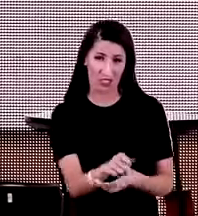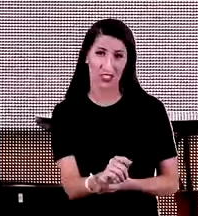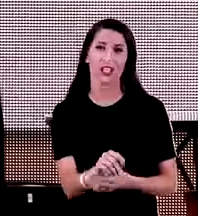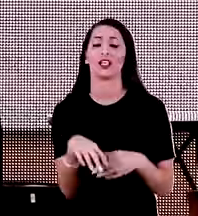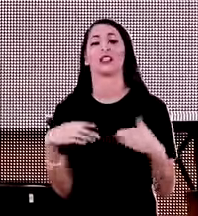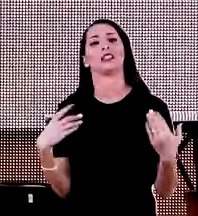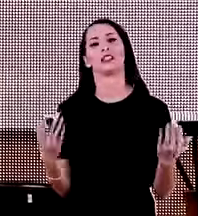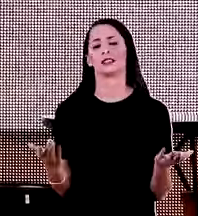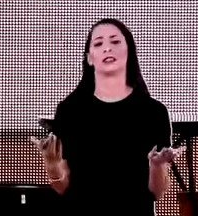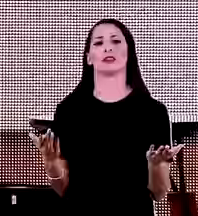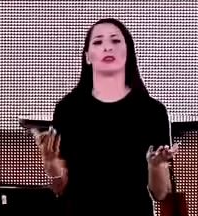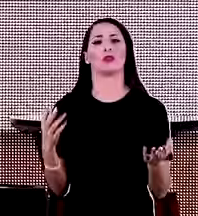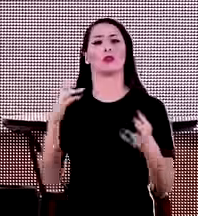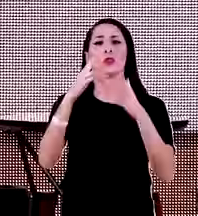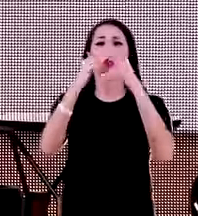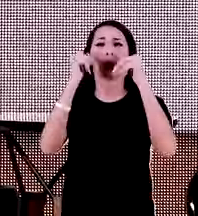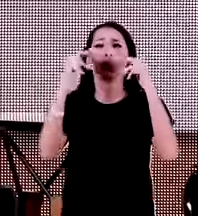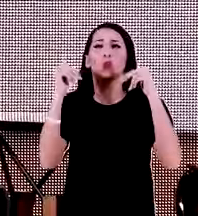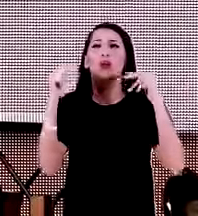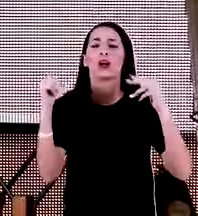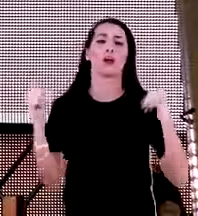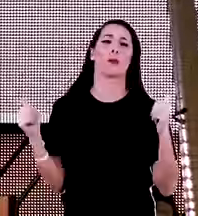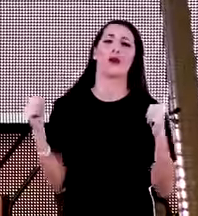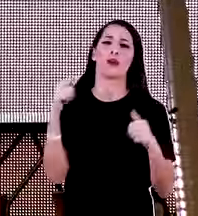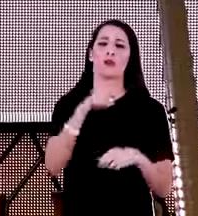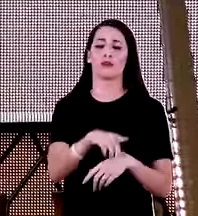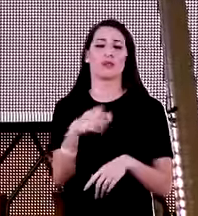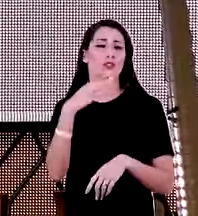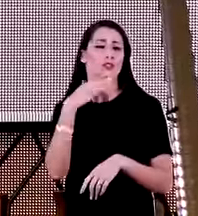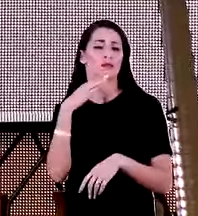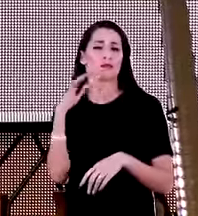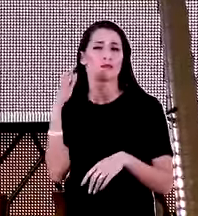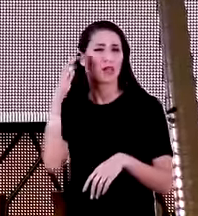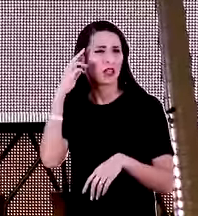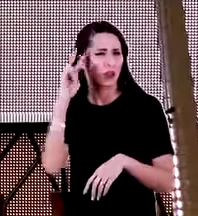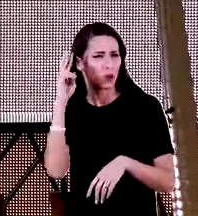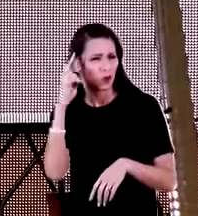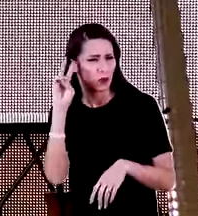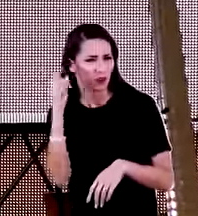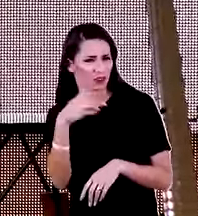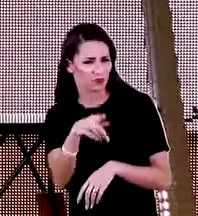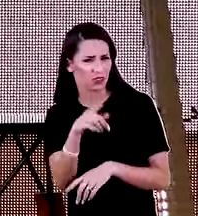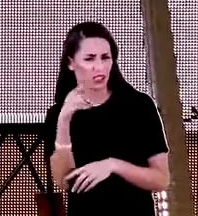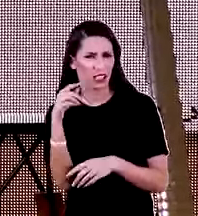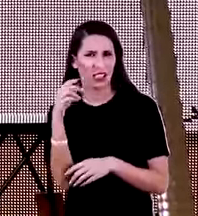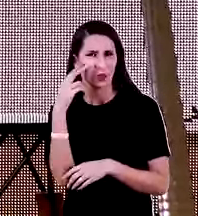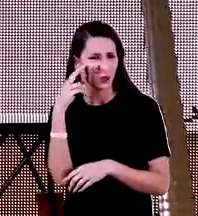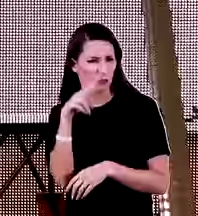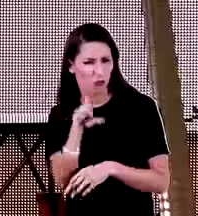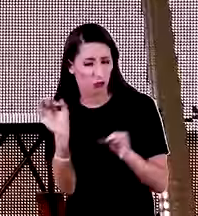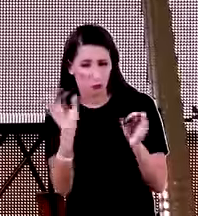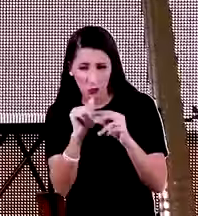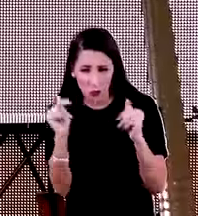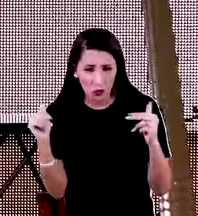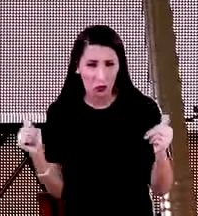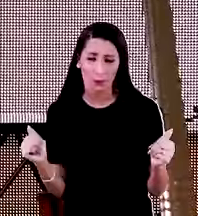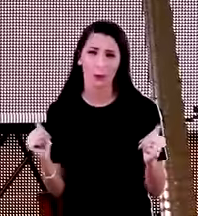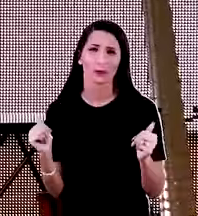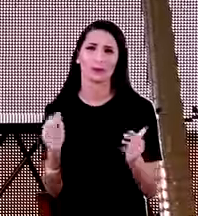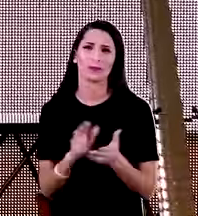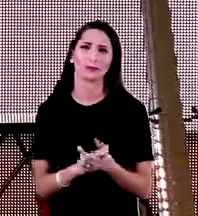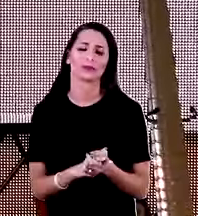nunca mais tu ouviu falar dela. Tu mochar de sumiço de vez, quando tu pensa que ela nunca mais vai aparecer, as coisas